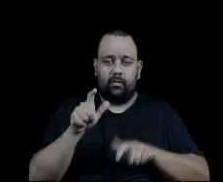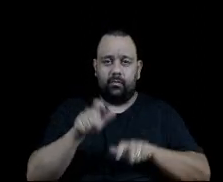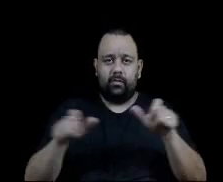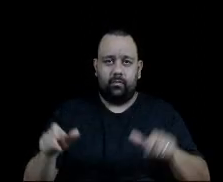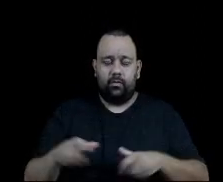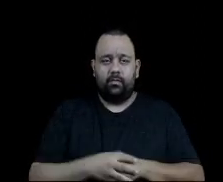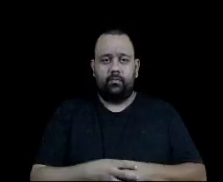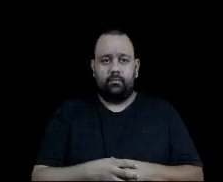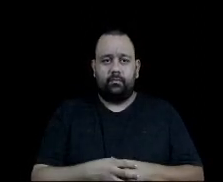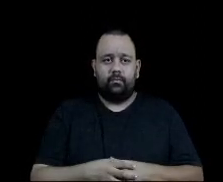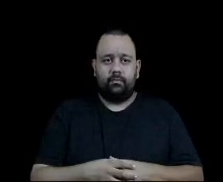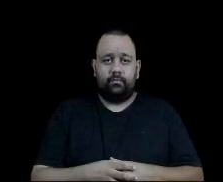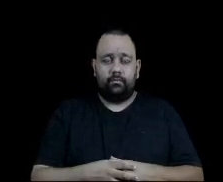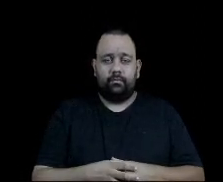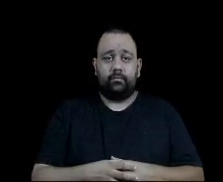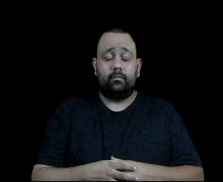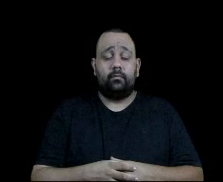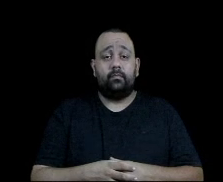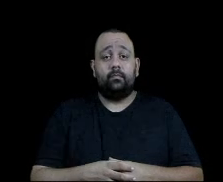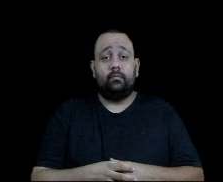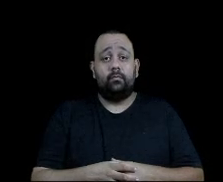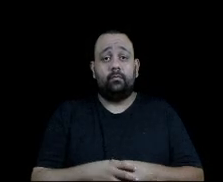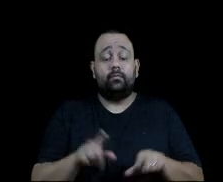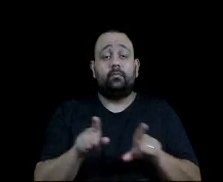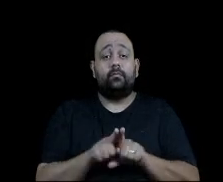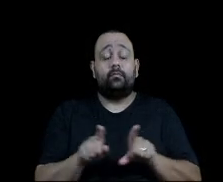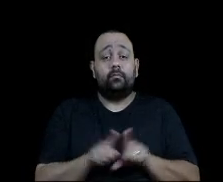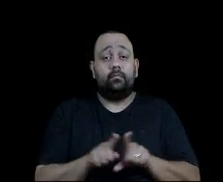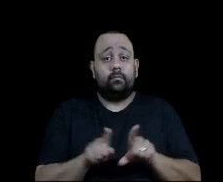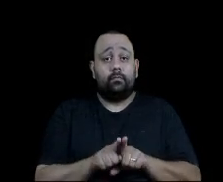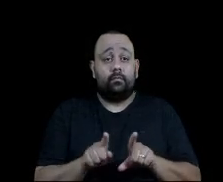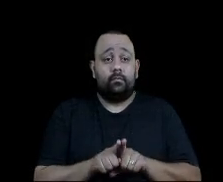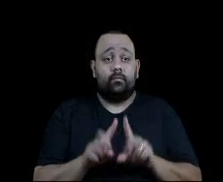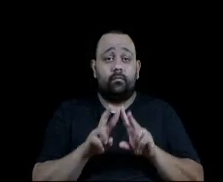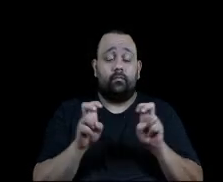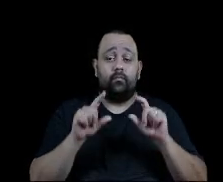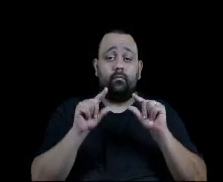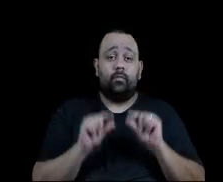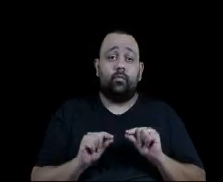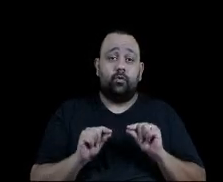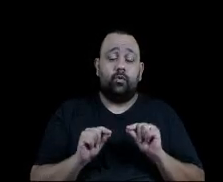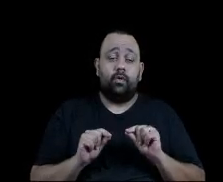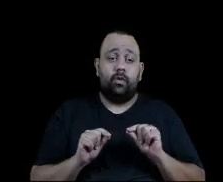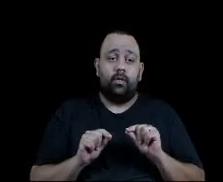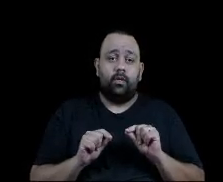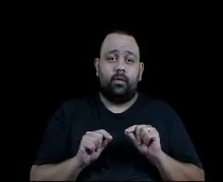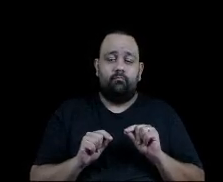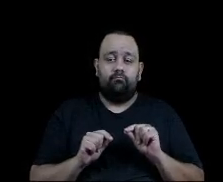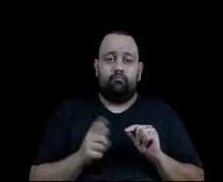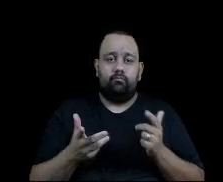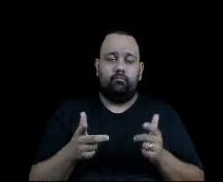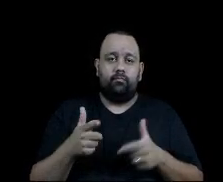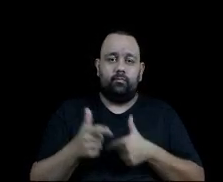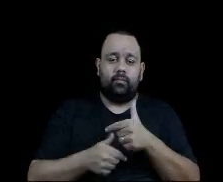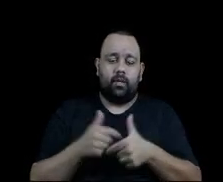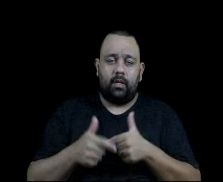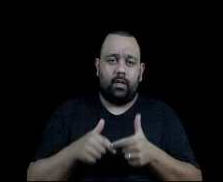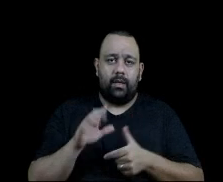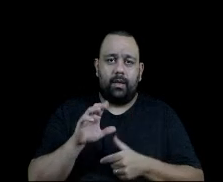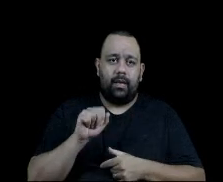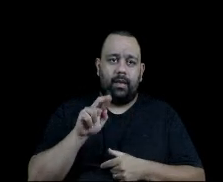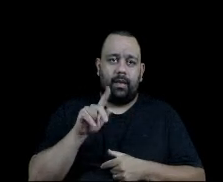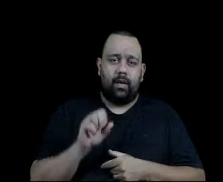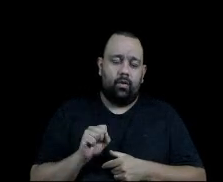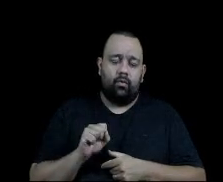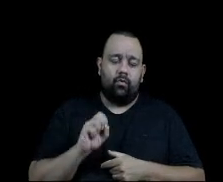seu gasto com pessoal, né? Dentre eles, a diminuição com os